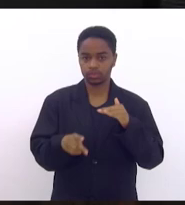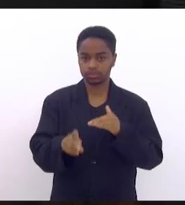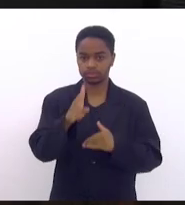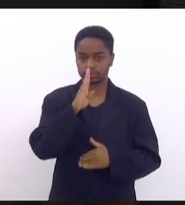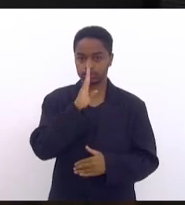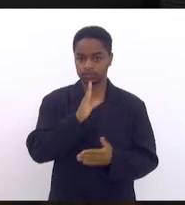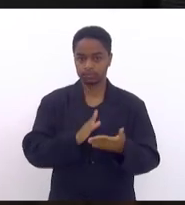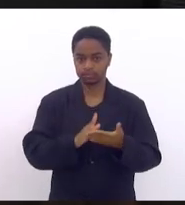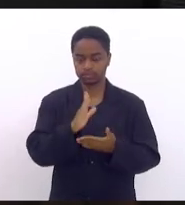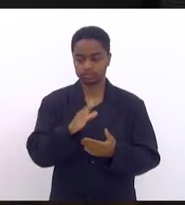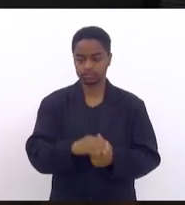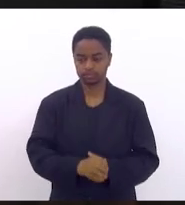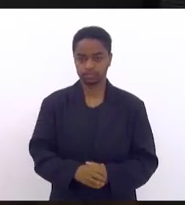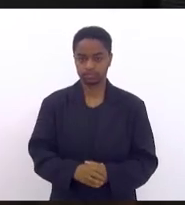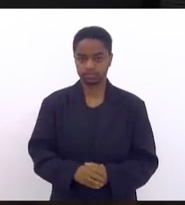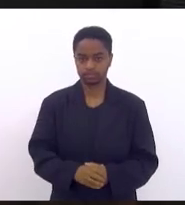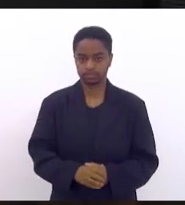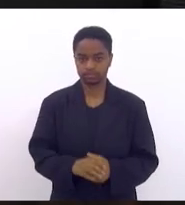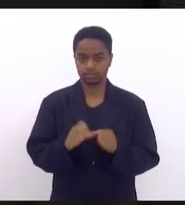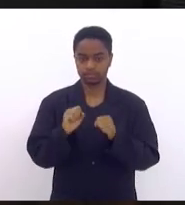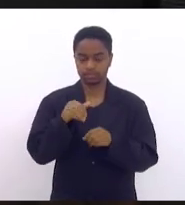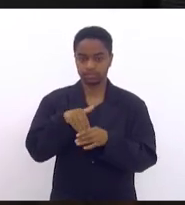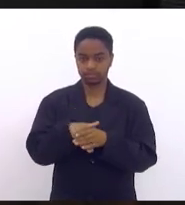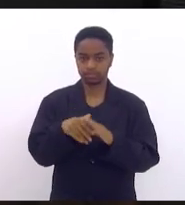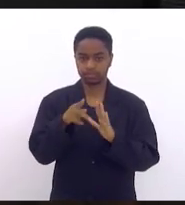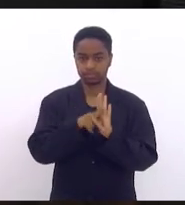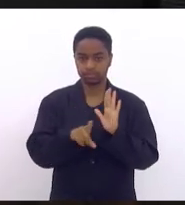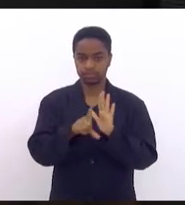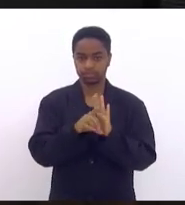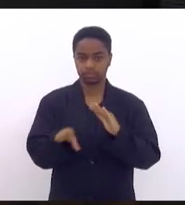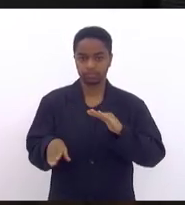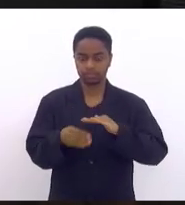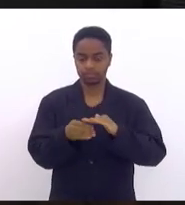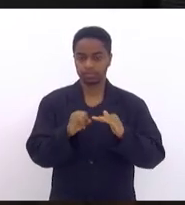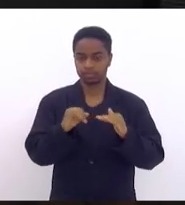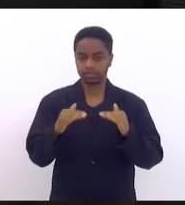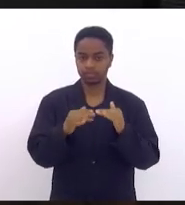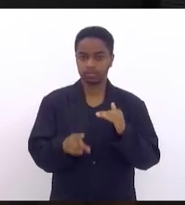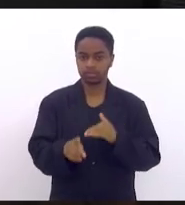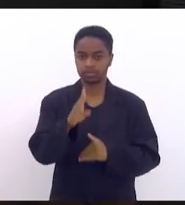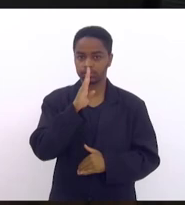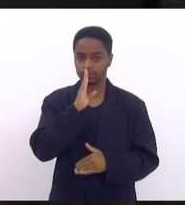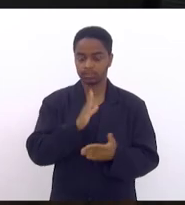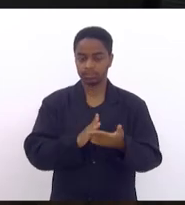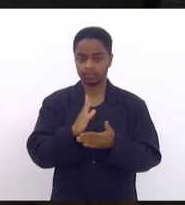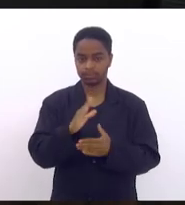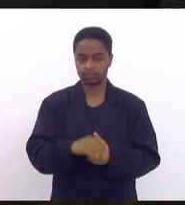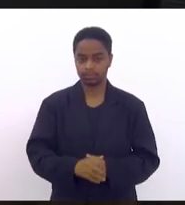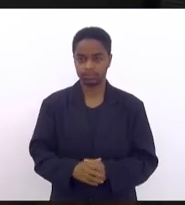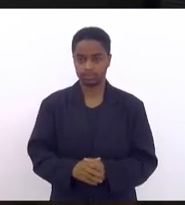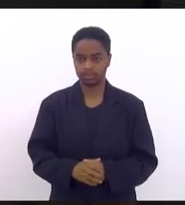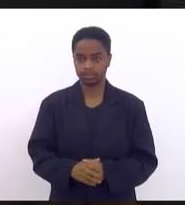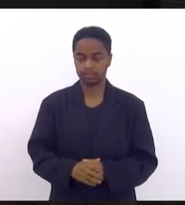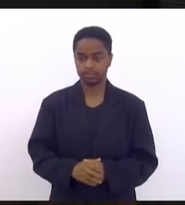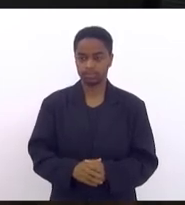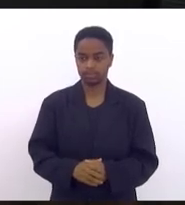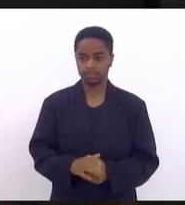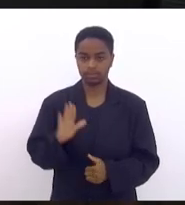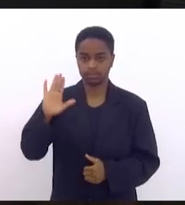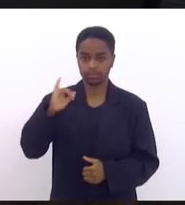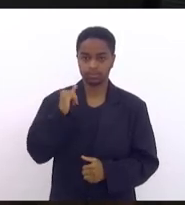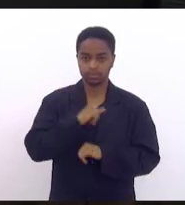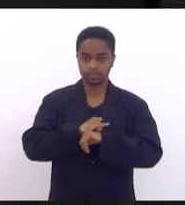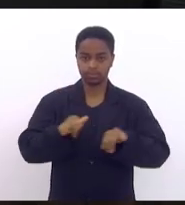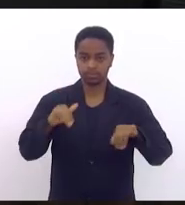estão, aprovado. Presidente. Em votação, projeto assim emendado. Senhores que aprovam, permaneçam como estão, aprovado. Vai a redação